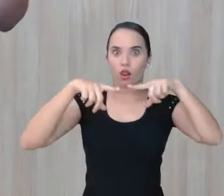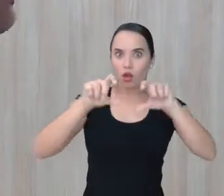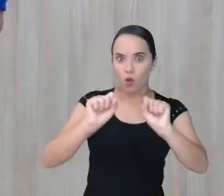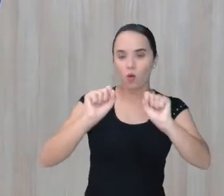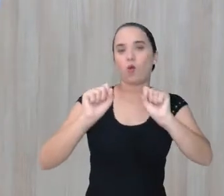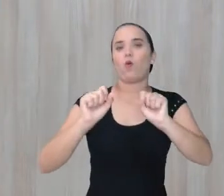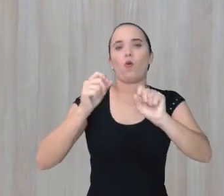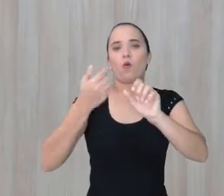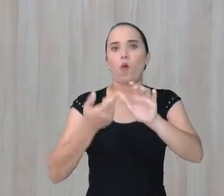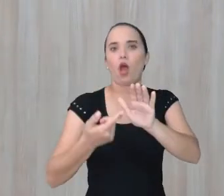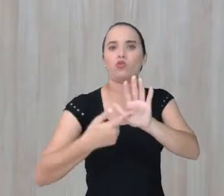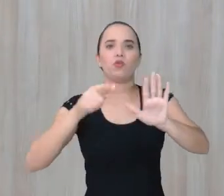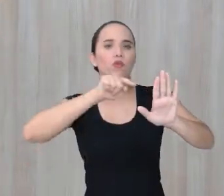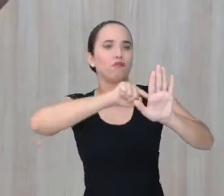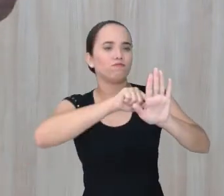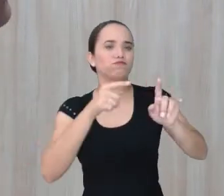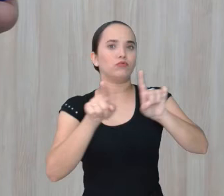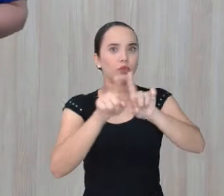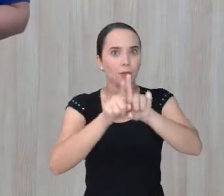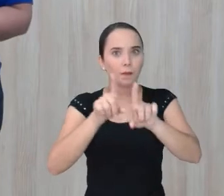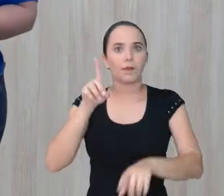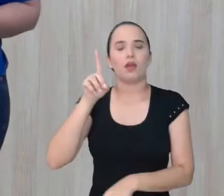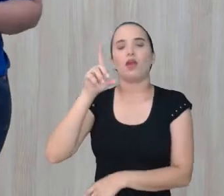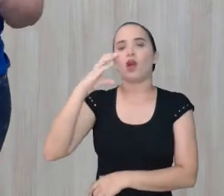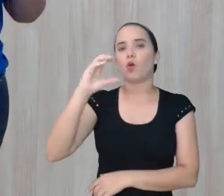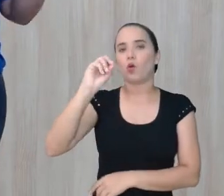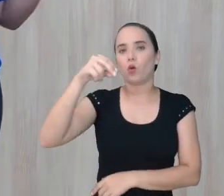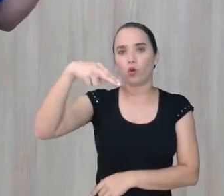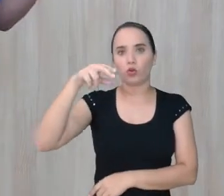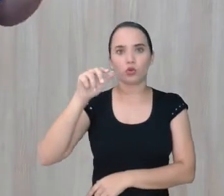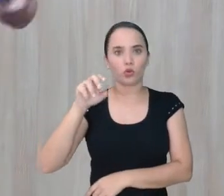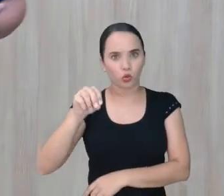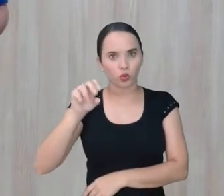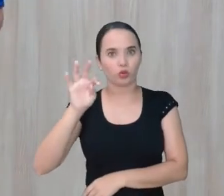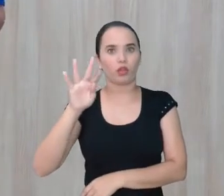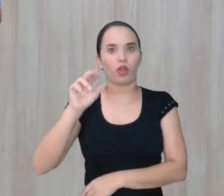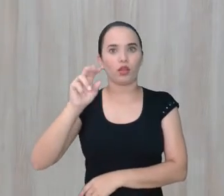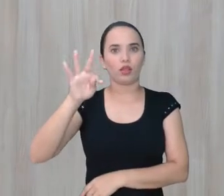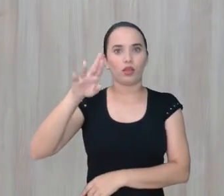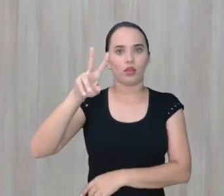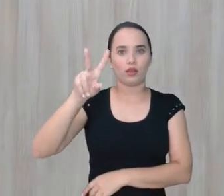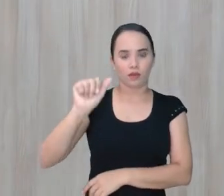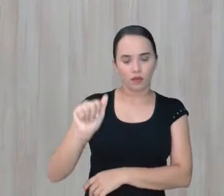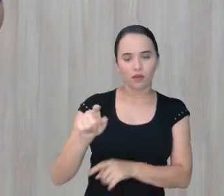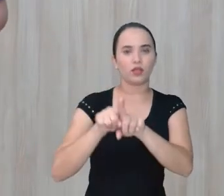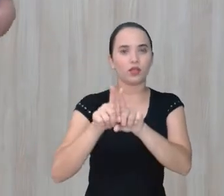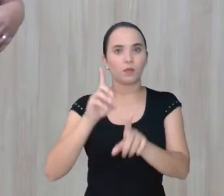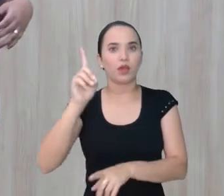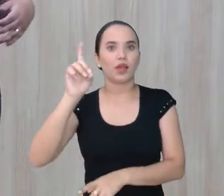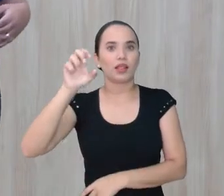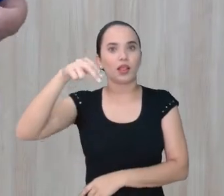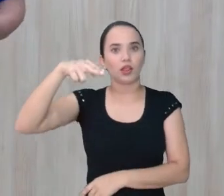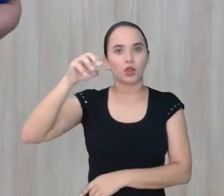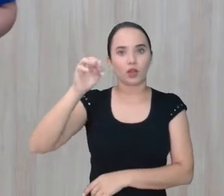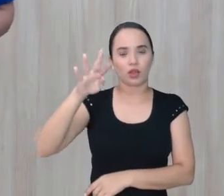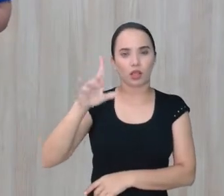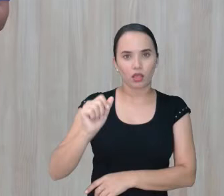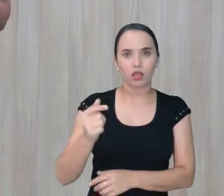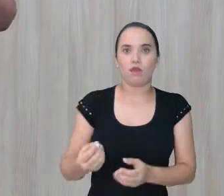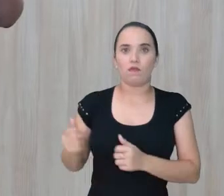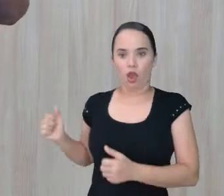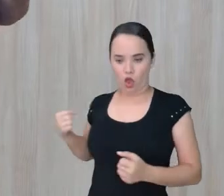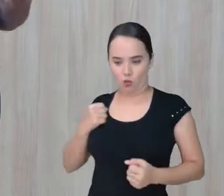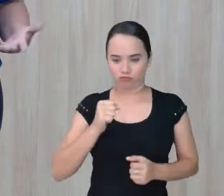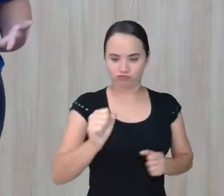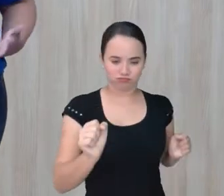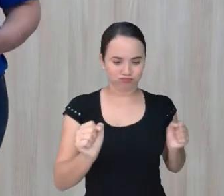linguagem conotativa, da linguagem denotativa. Trouxe aqui a professora Cláudia de Ciências, a professora Carol, e a gente fez